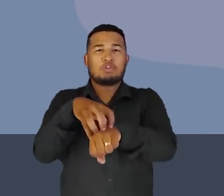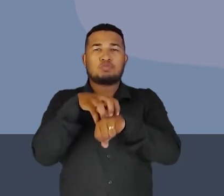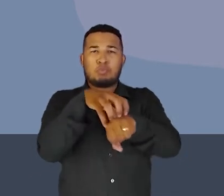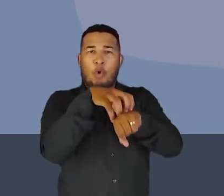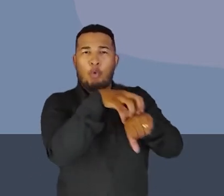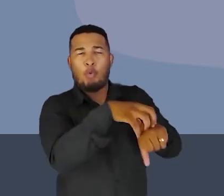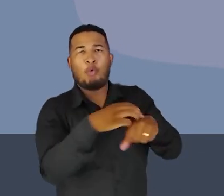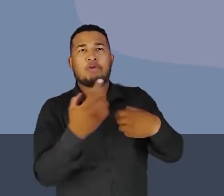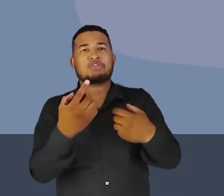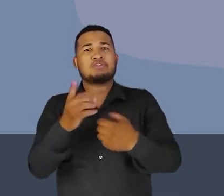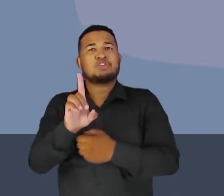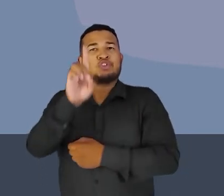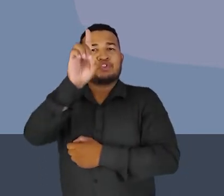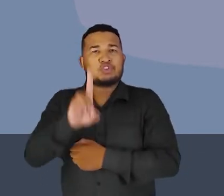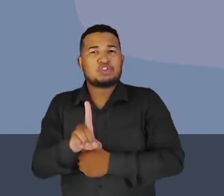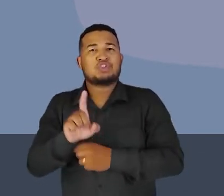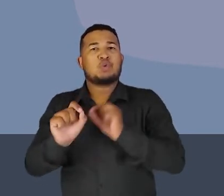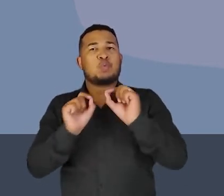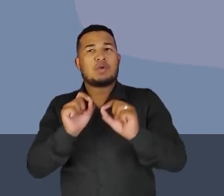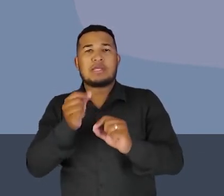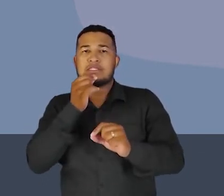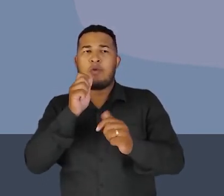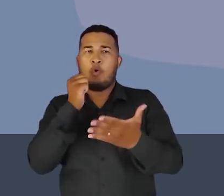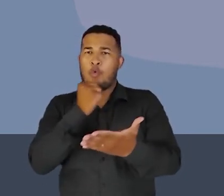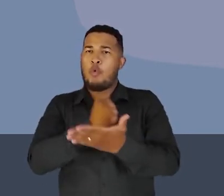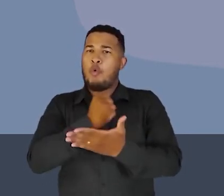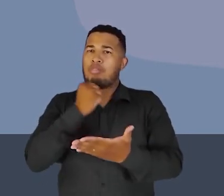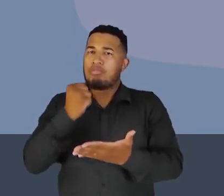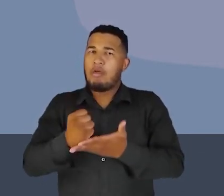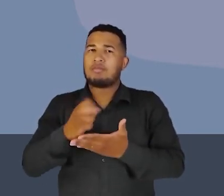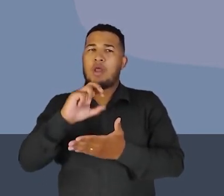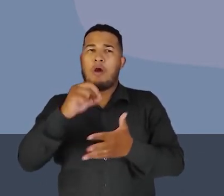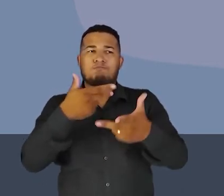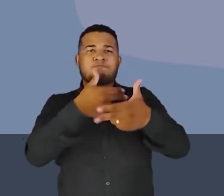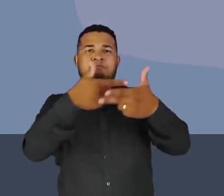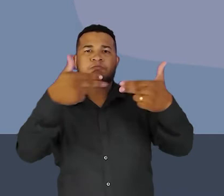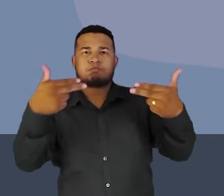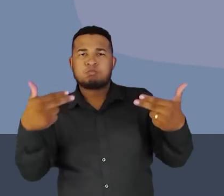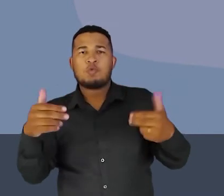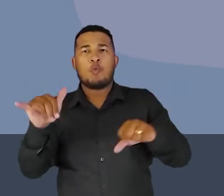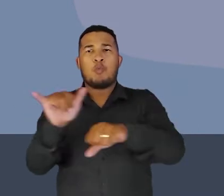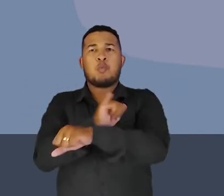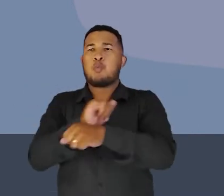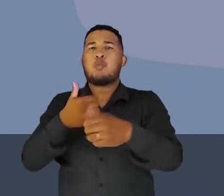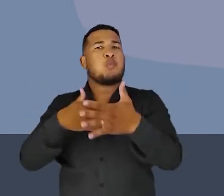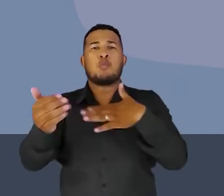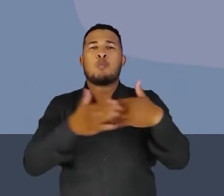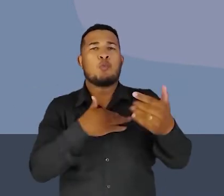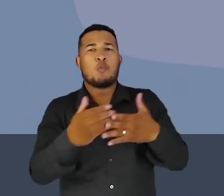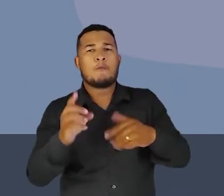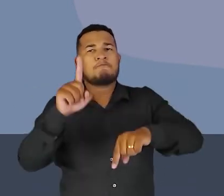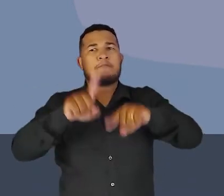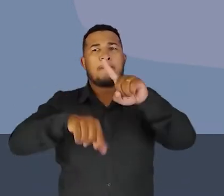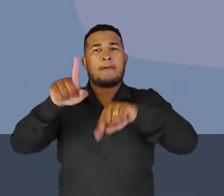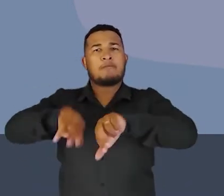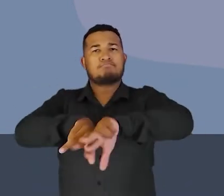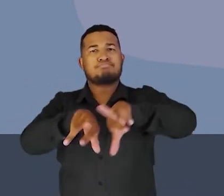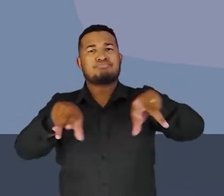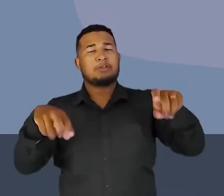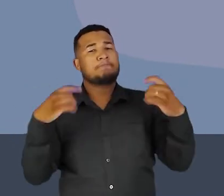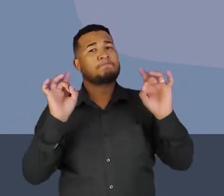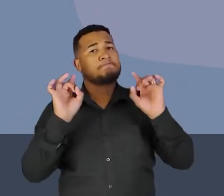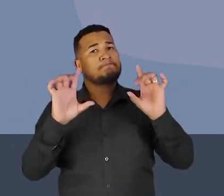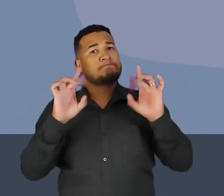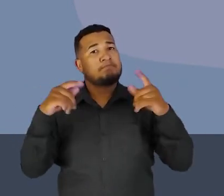transporte, ao direito de contratar ou por qualquer outro meio ou instrumento